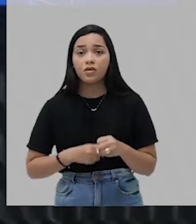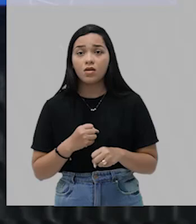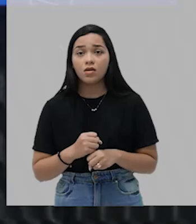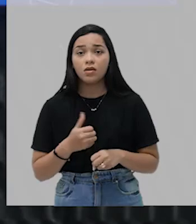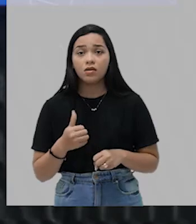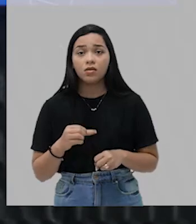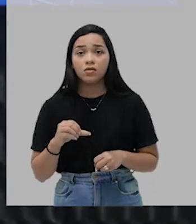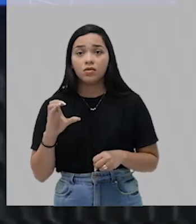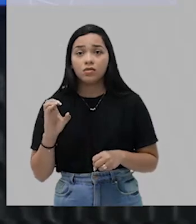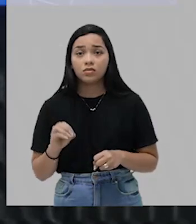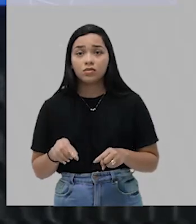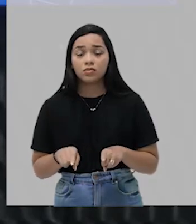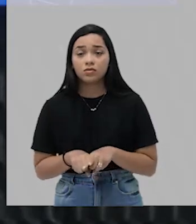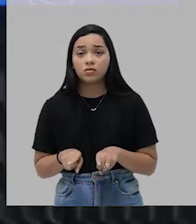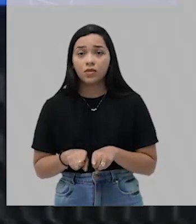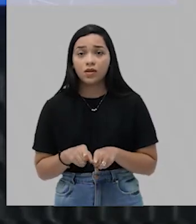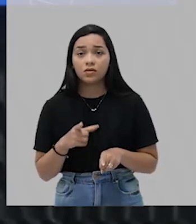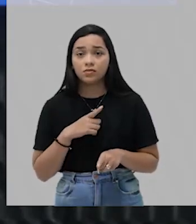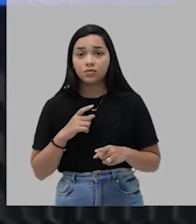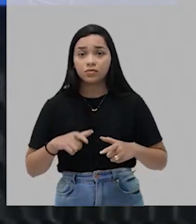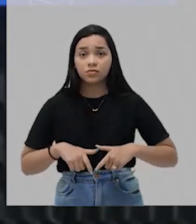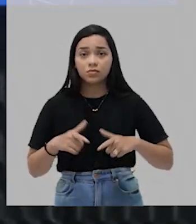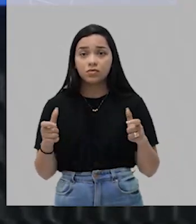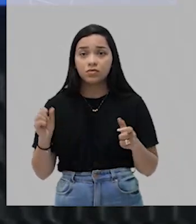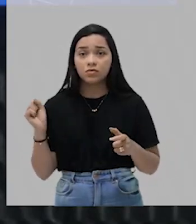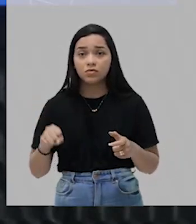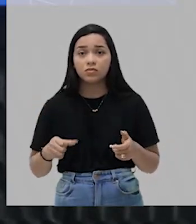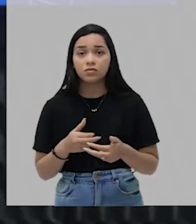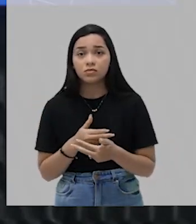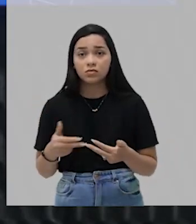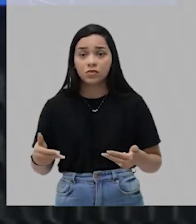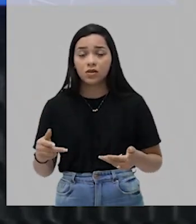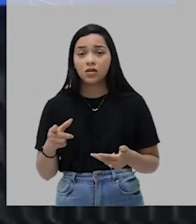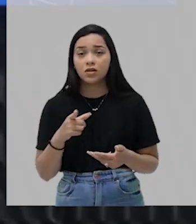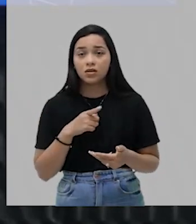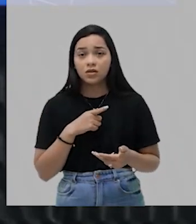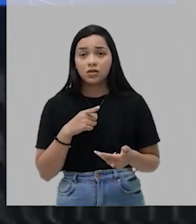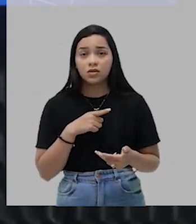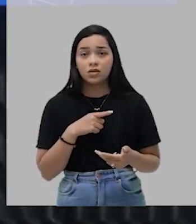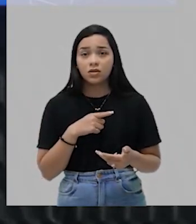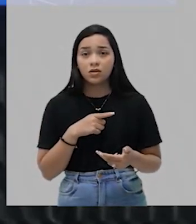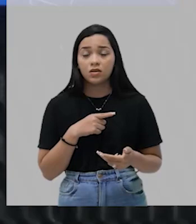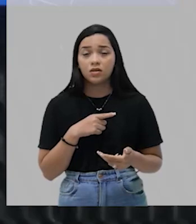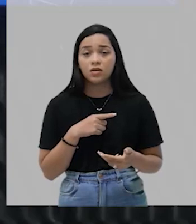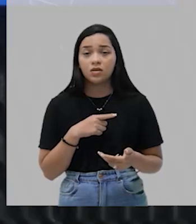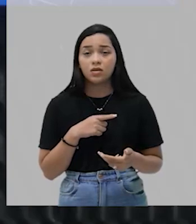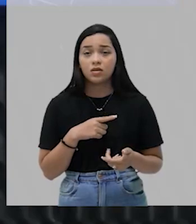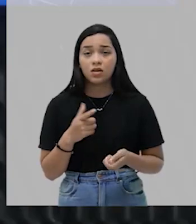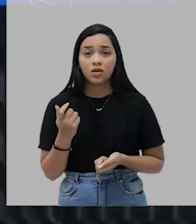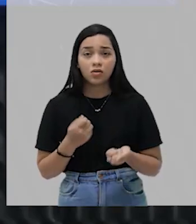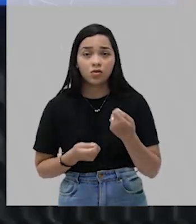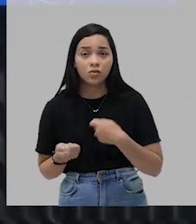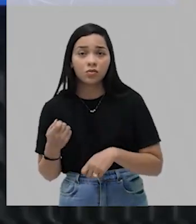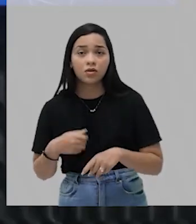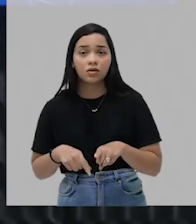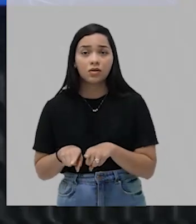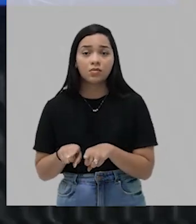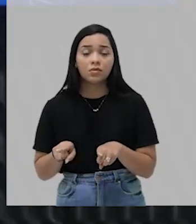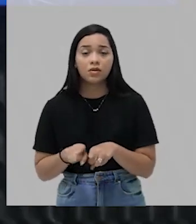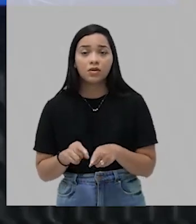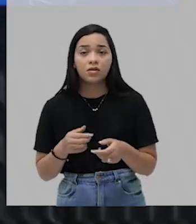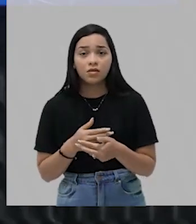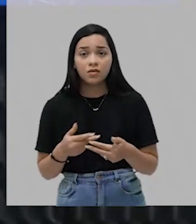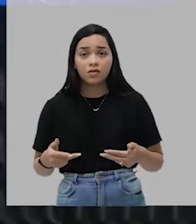que é a década perdida, porque se realizou várias tentativas de estabilizar a economia com